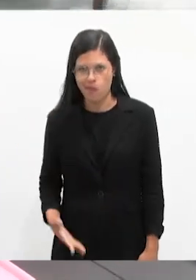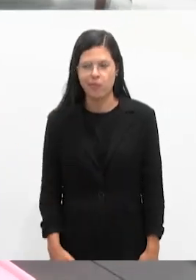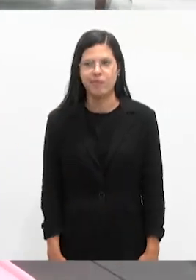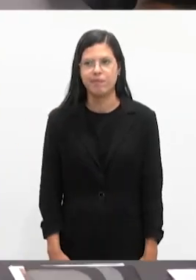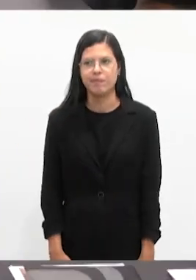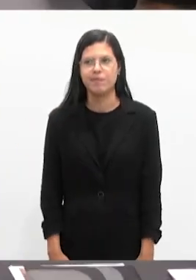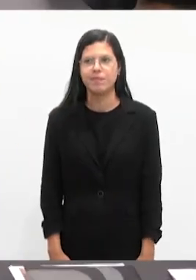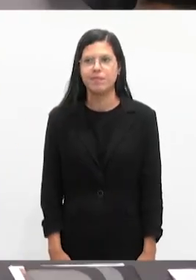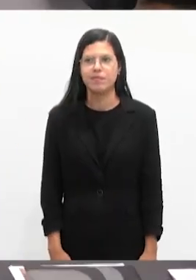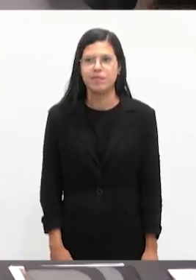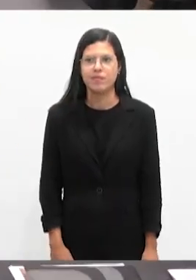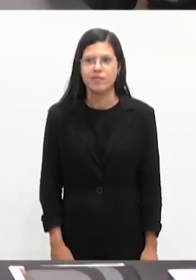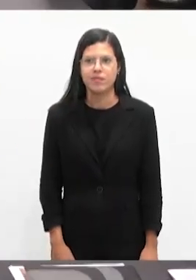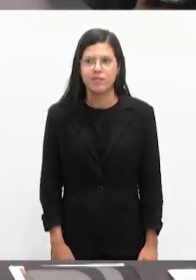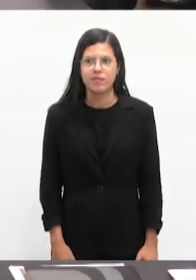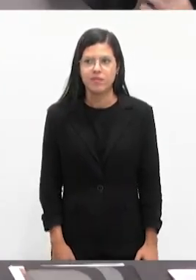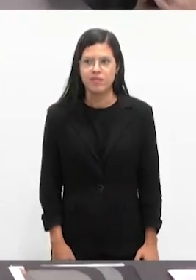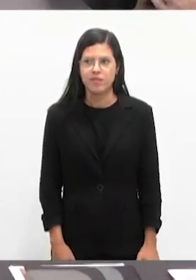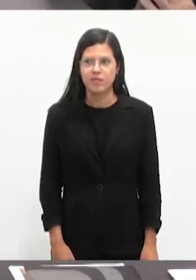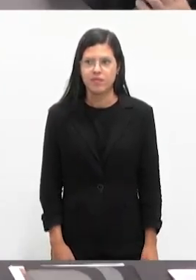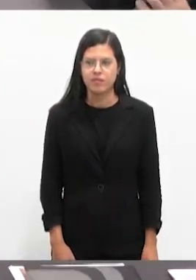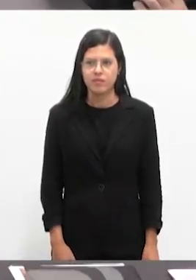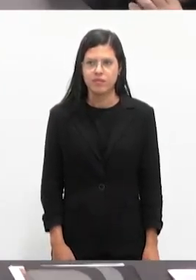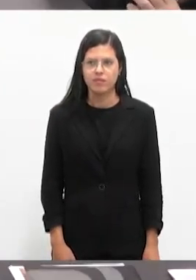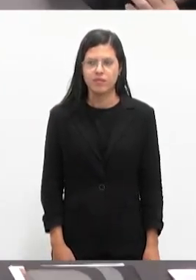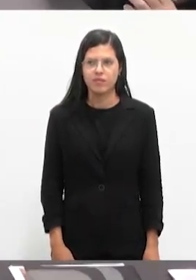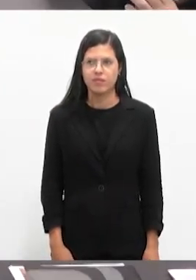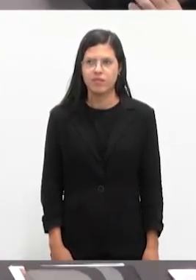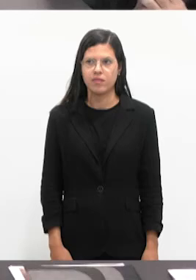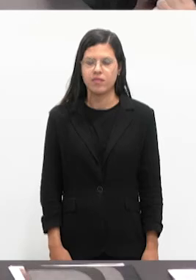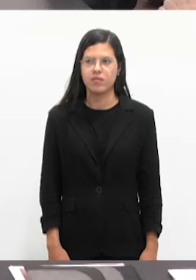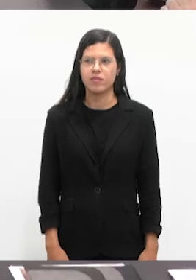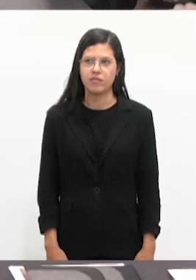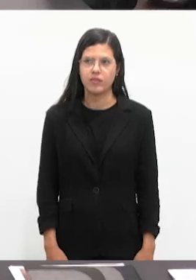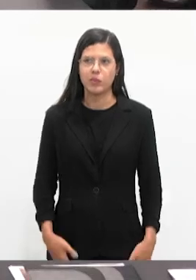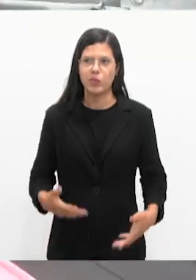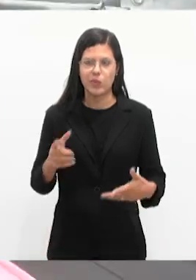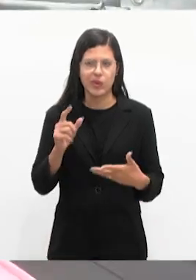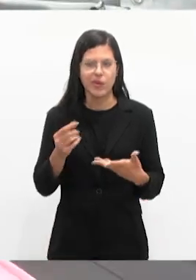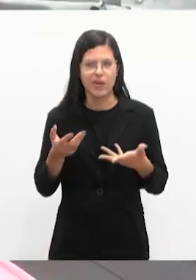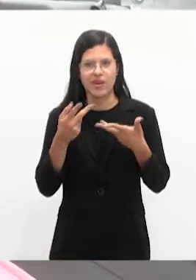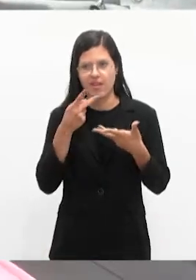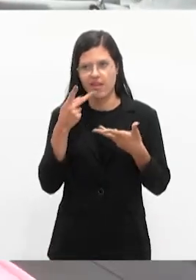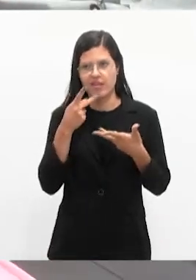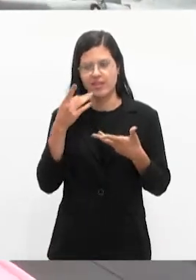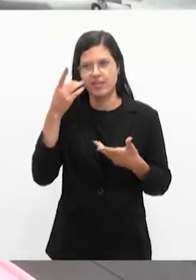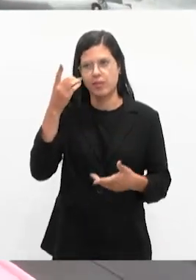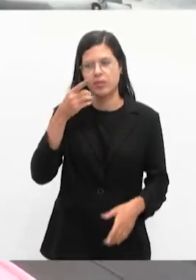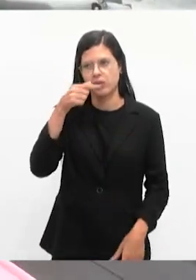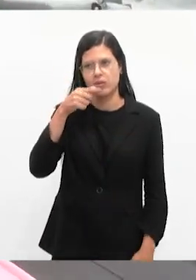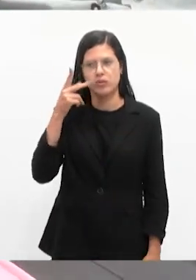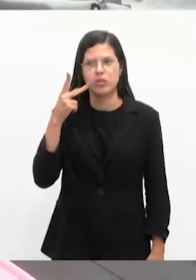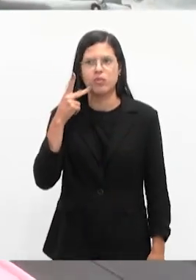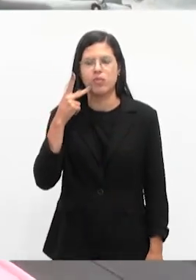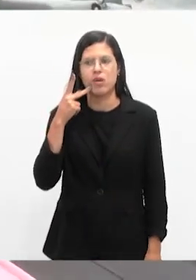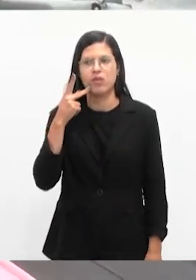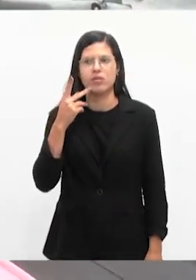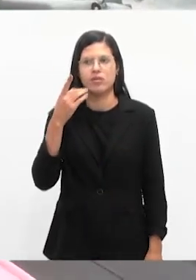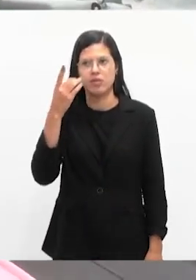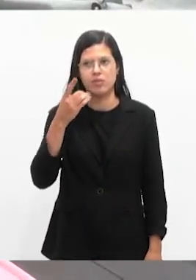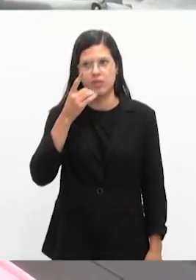Mink copiou do Rosenberg. Não, mas o que eu queria dizer, o Luiz Paulo e Cosolino, o que eu deputado queria Mink dizer...